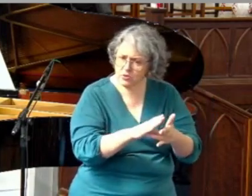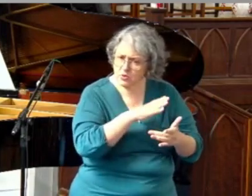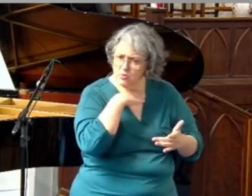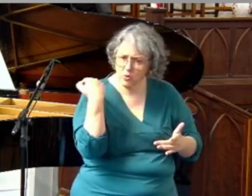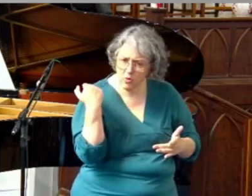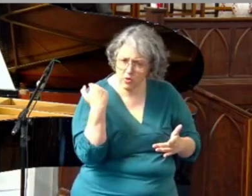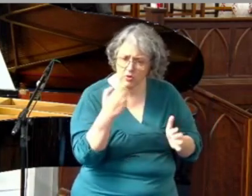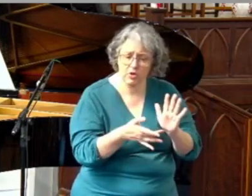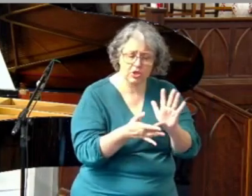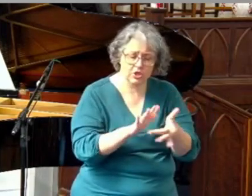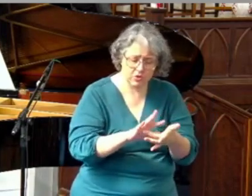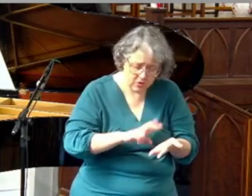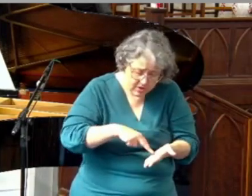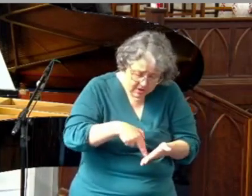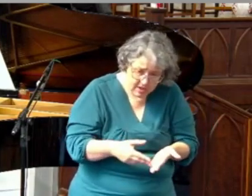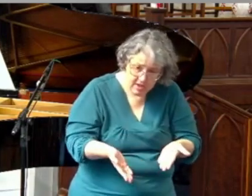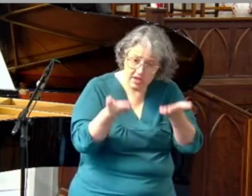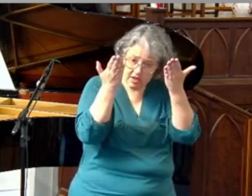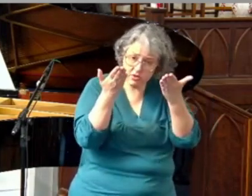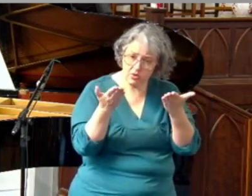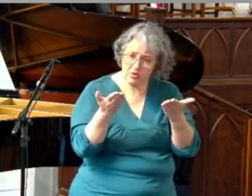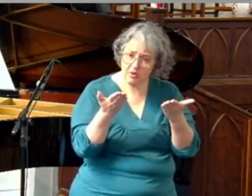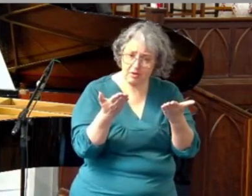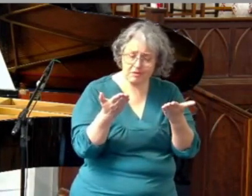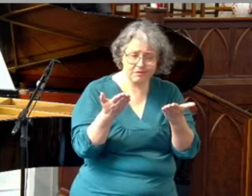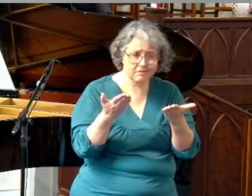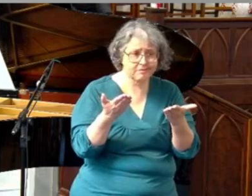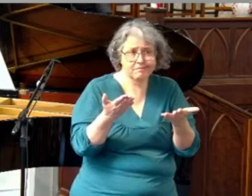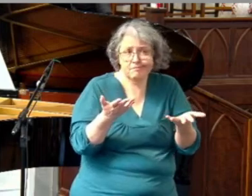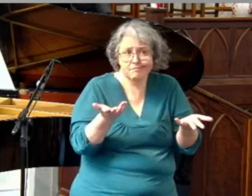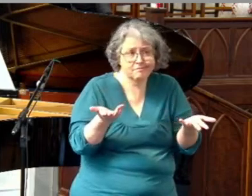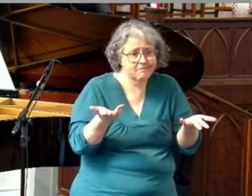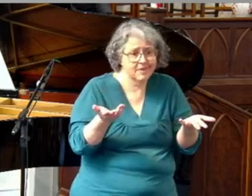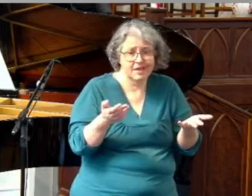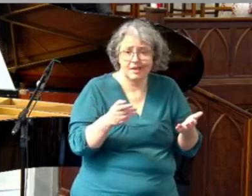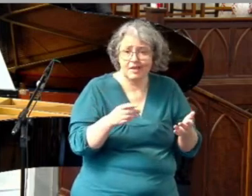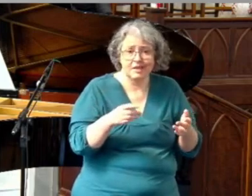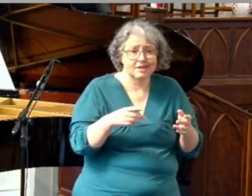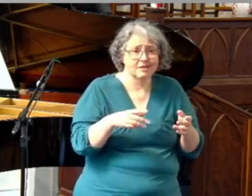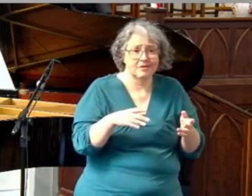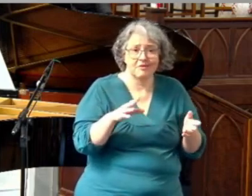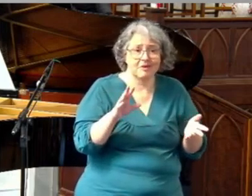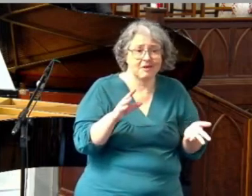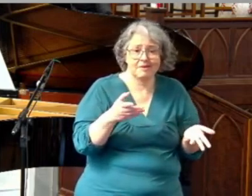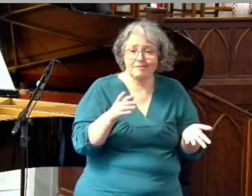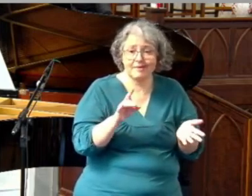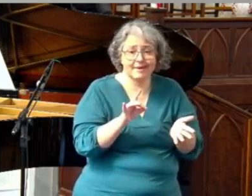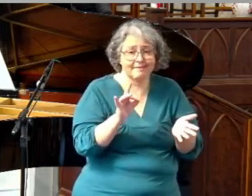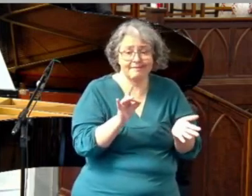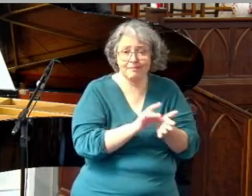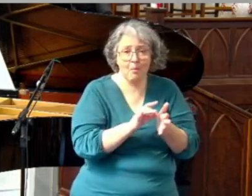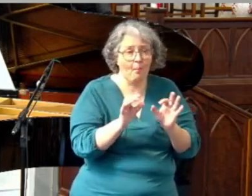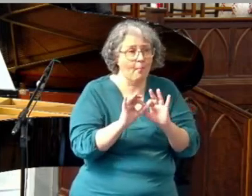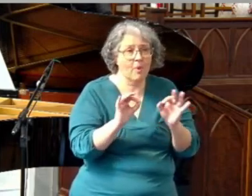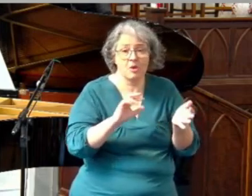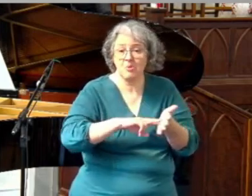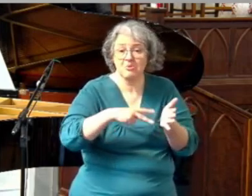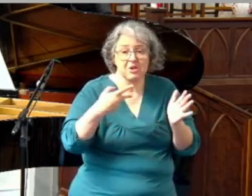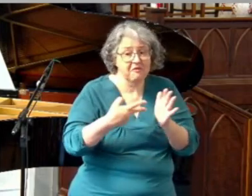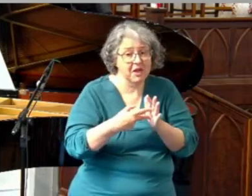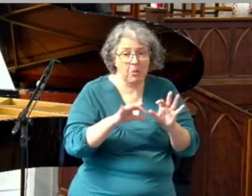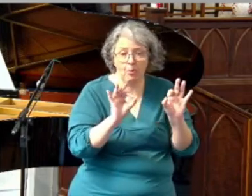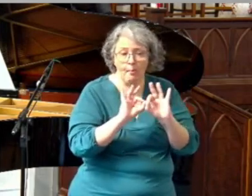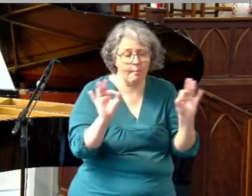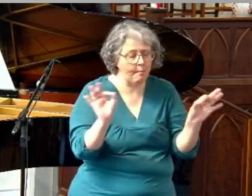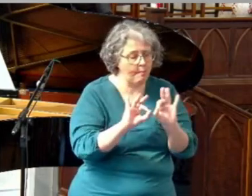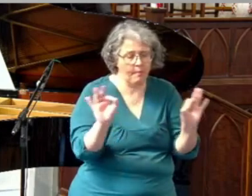aquele que morreu pelos nossos pecados, ainda não faz sentido na sua vida. Talvez você seja um apreciador somente,